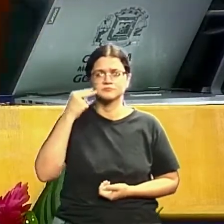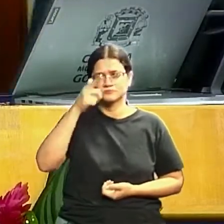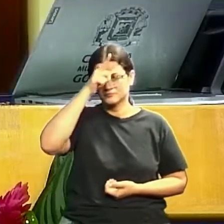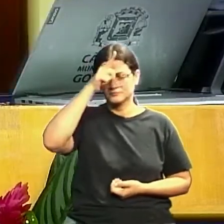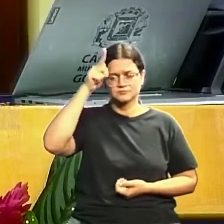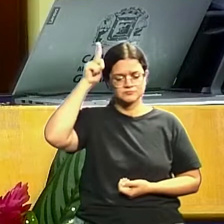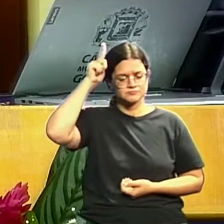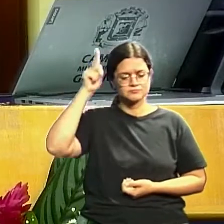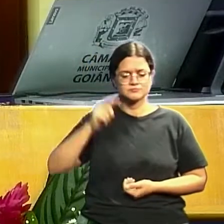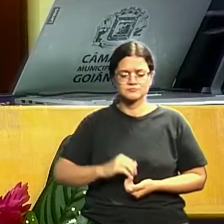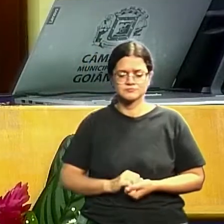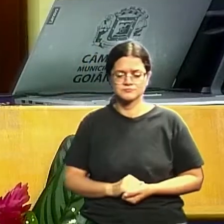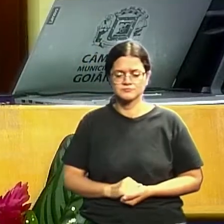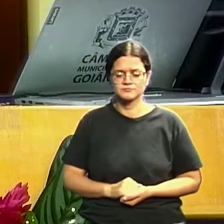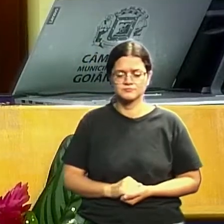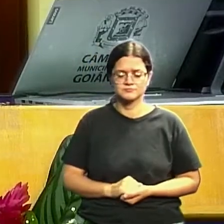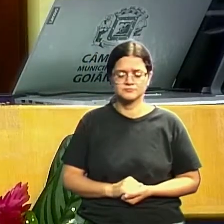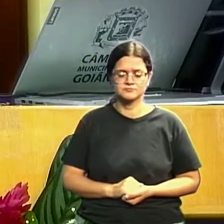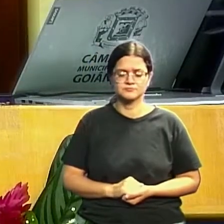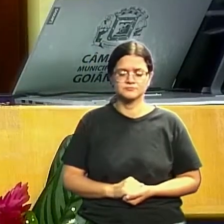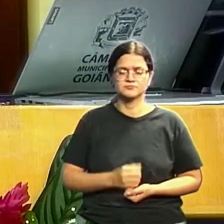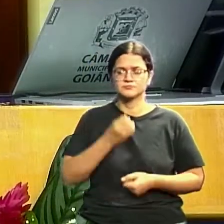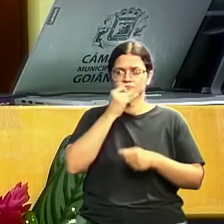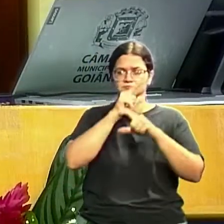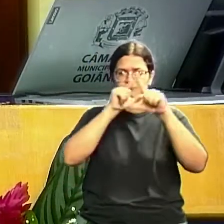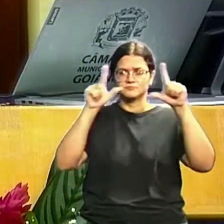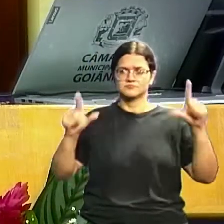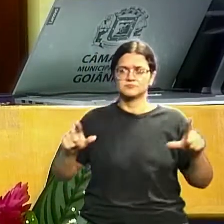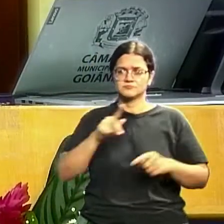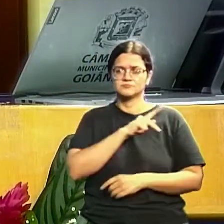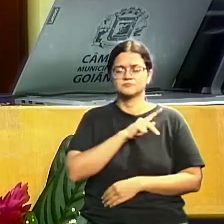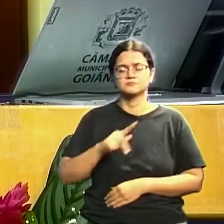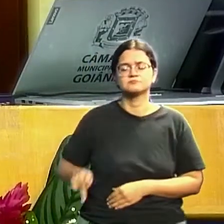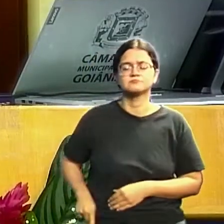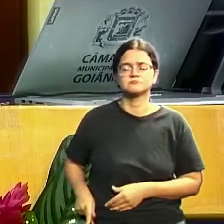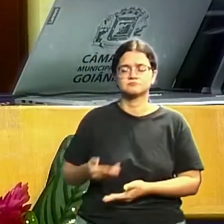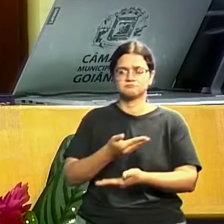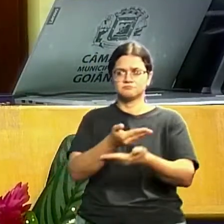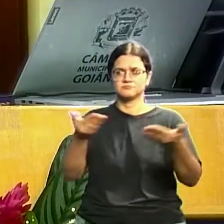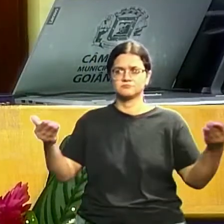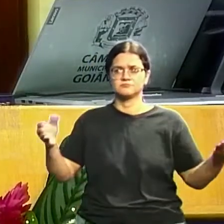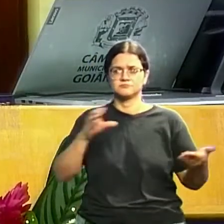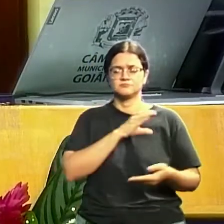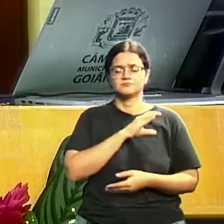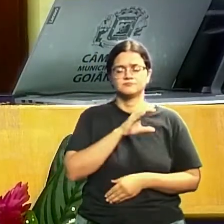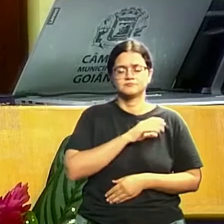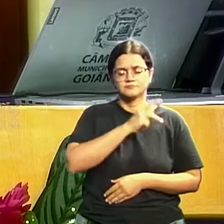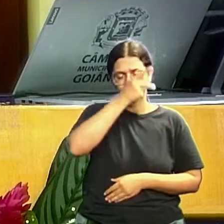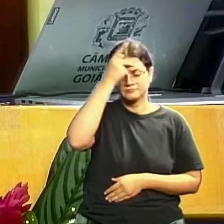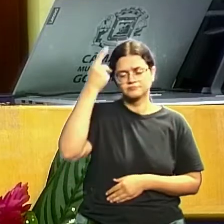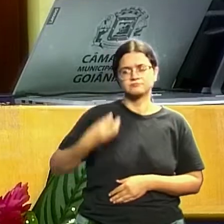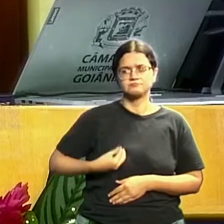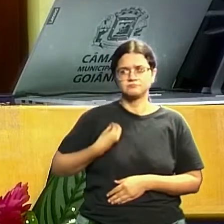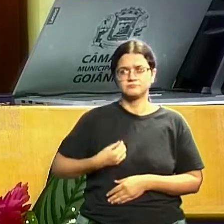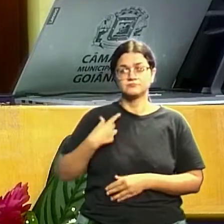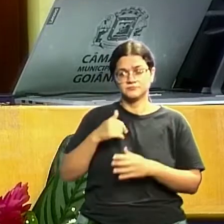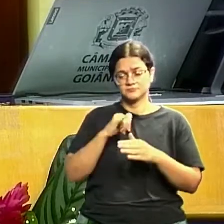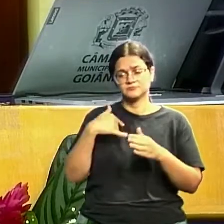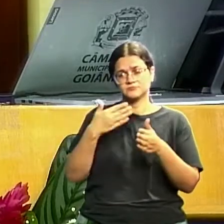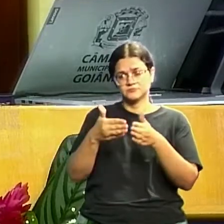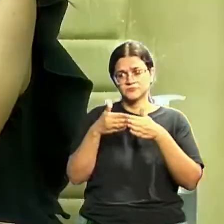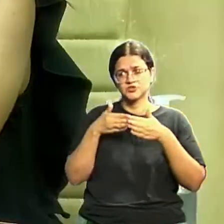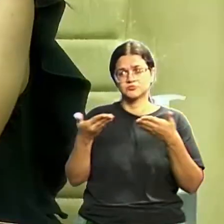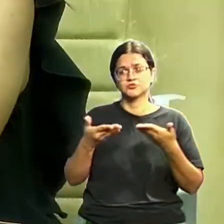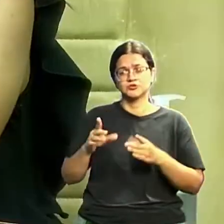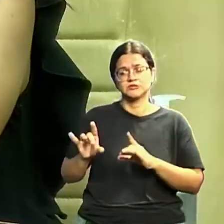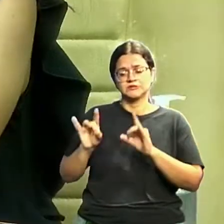Vereadora Gabriela Rodarte. Bom dia, presidente, caros colegas, nobres parlamentares. Eu gostaria de fazer um pedido especial a